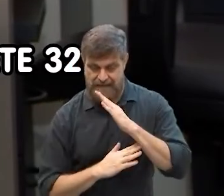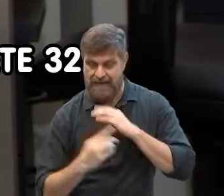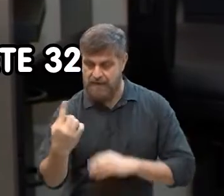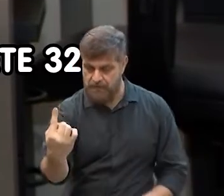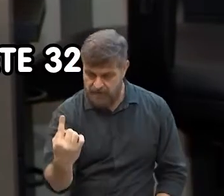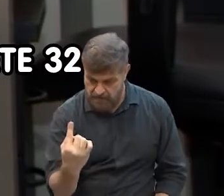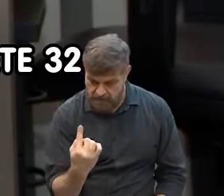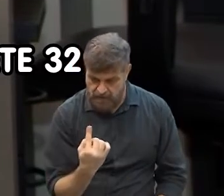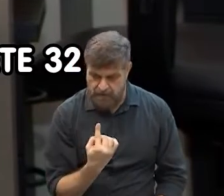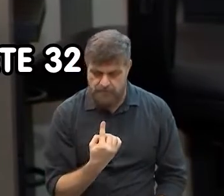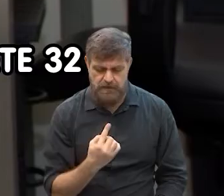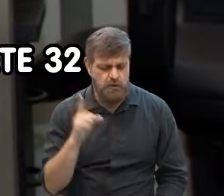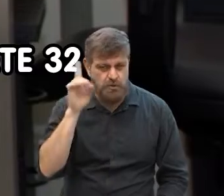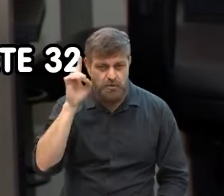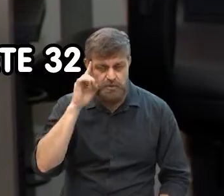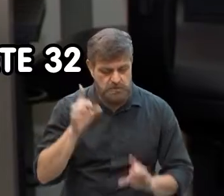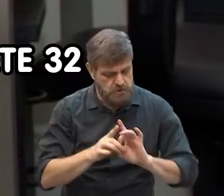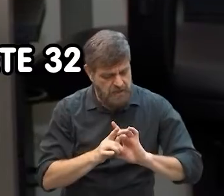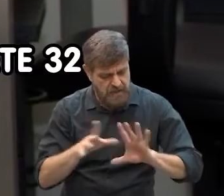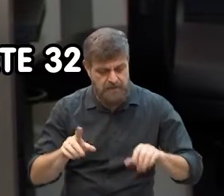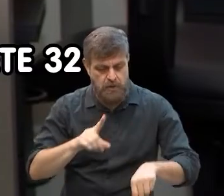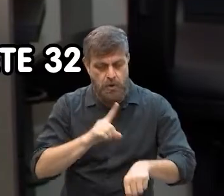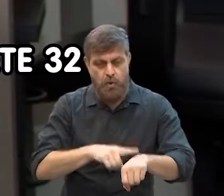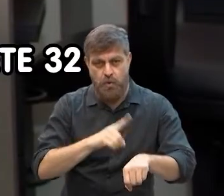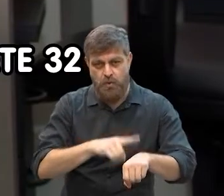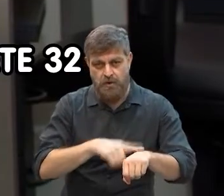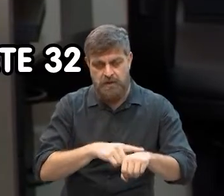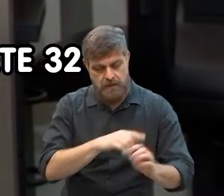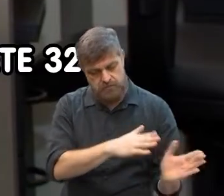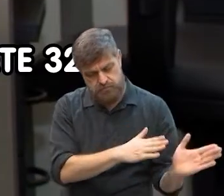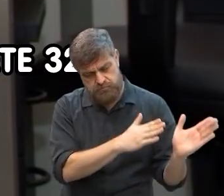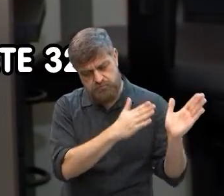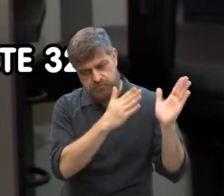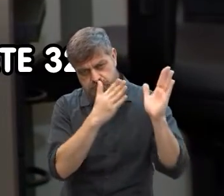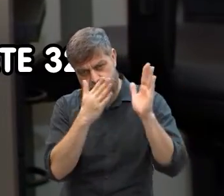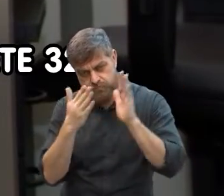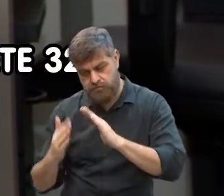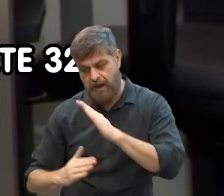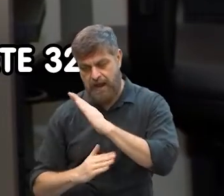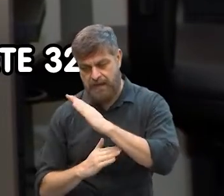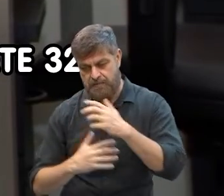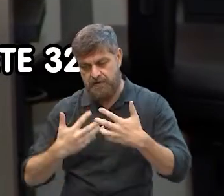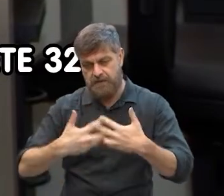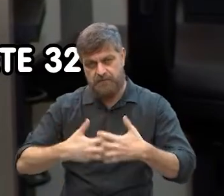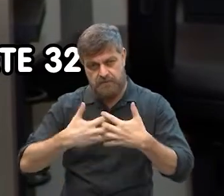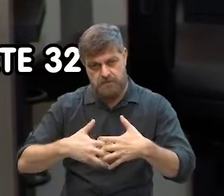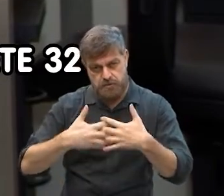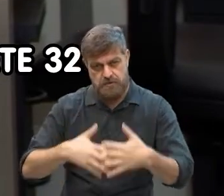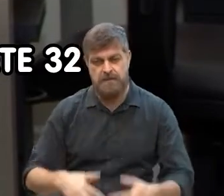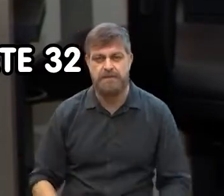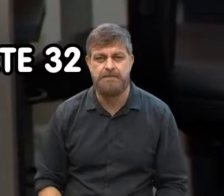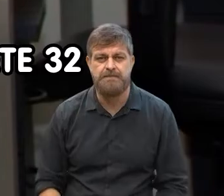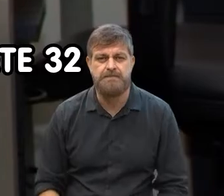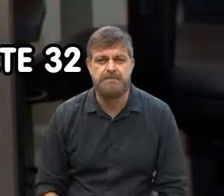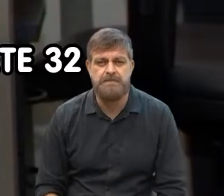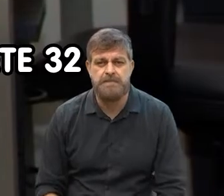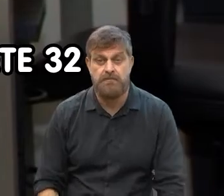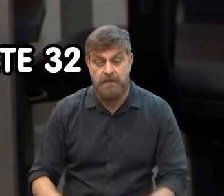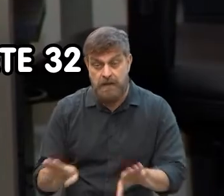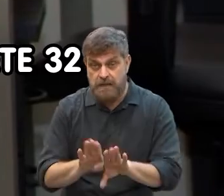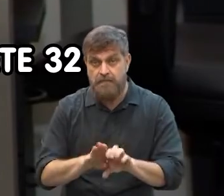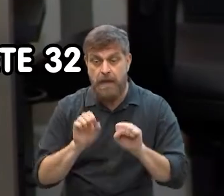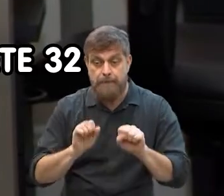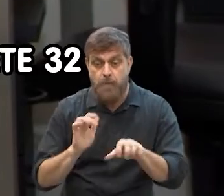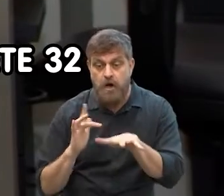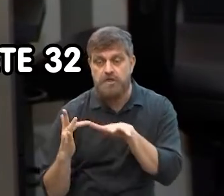gabinete está aberto todos os dias no horário comercial aqui da Câmara, né? E também